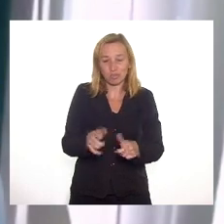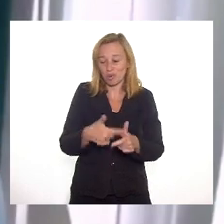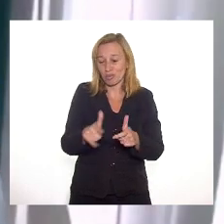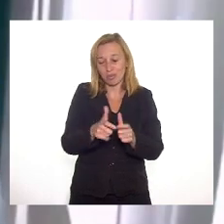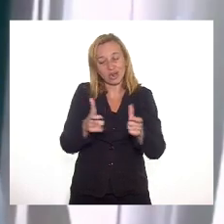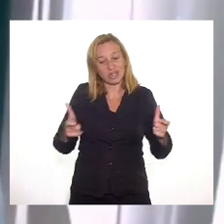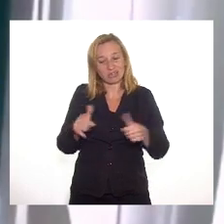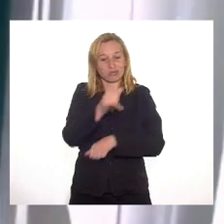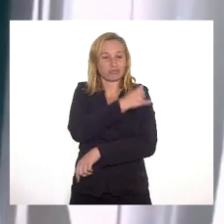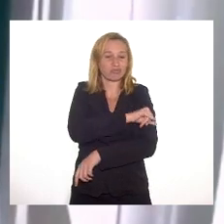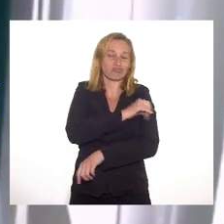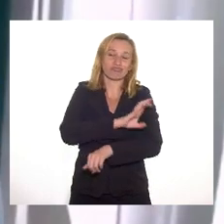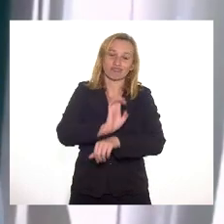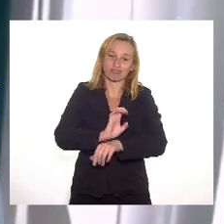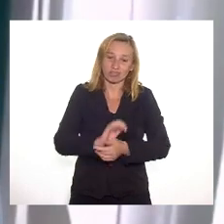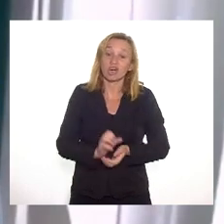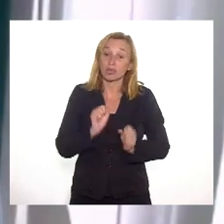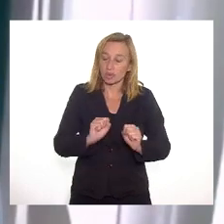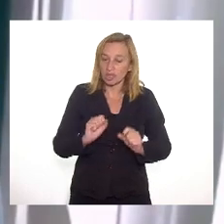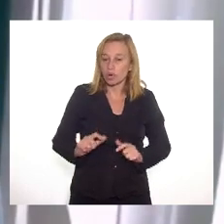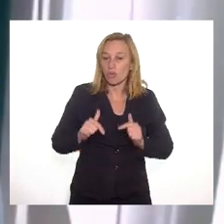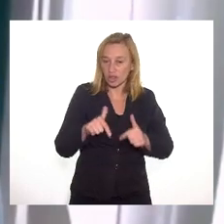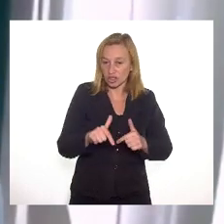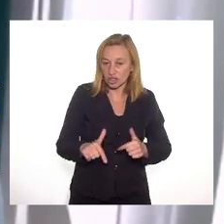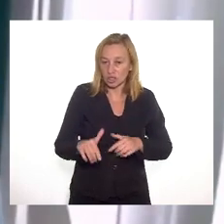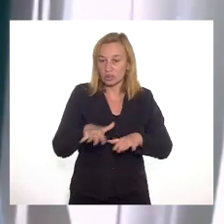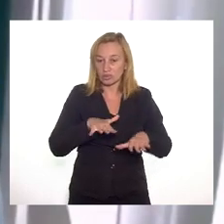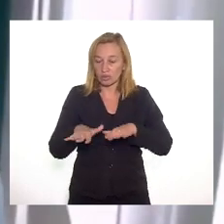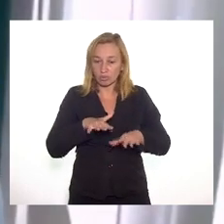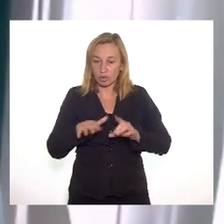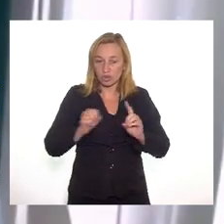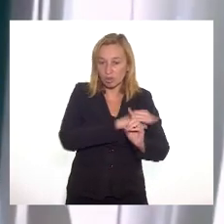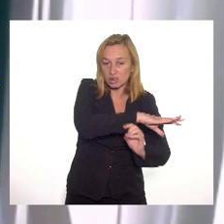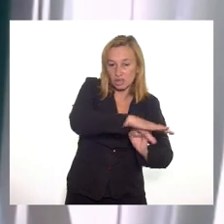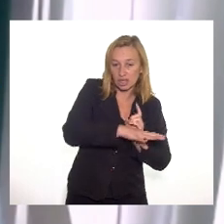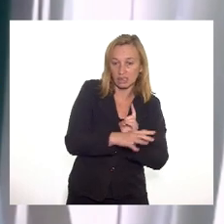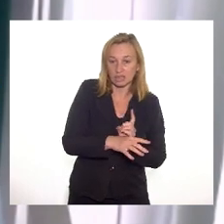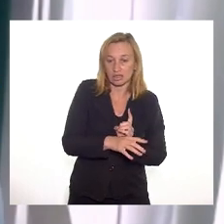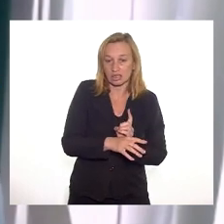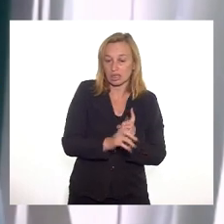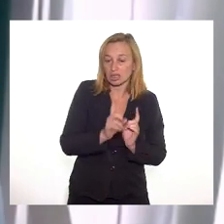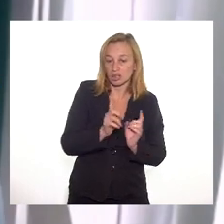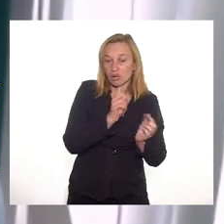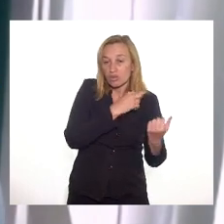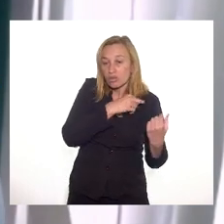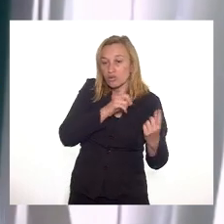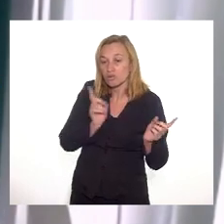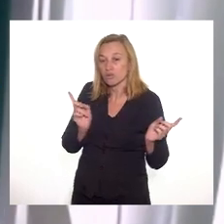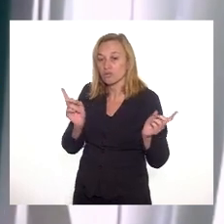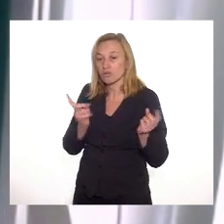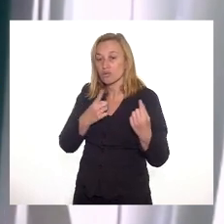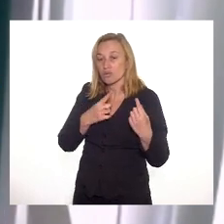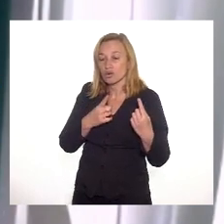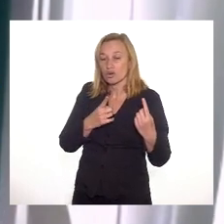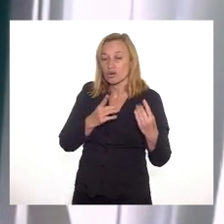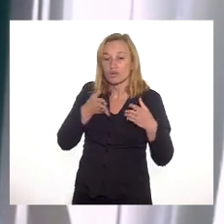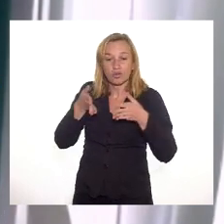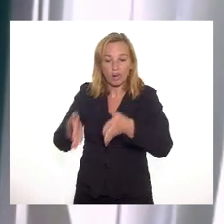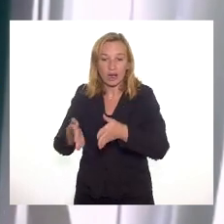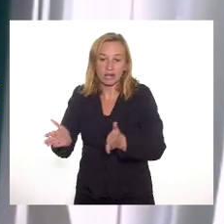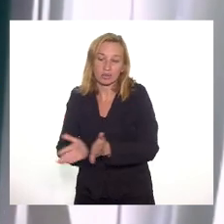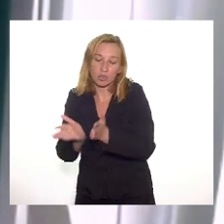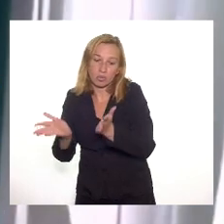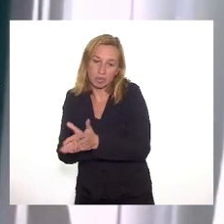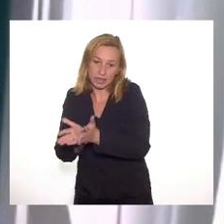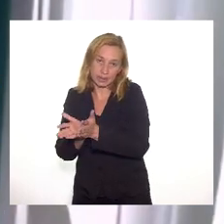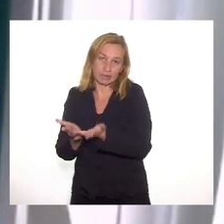pode ter, sim, ações de desenvolvimento social, André, sem que seja necessariamente voltado ao combate à miséria e à pobreza. Tem várias formas